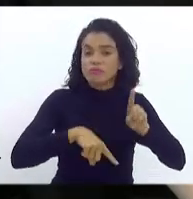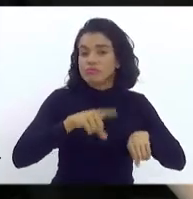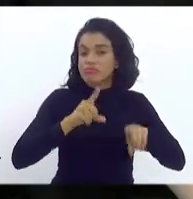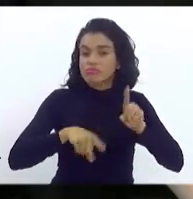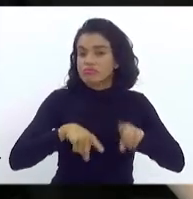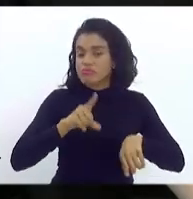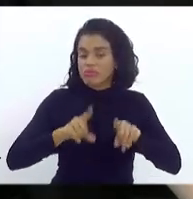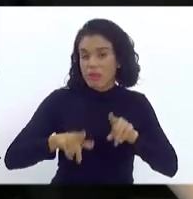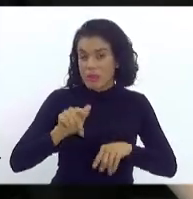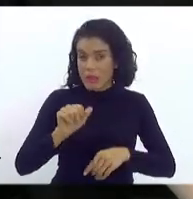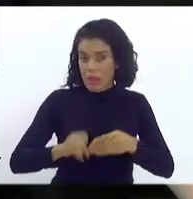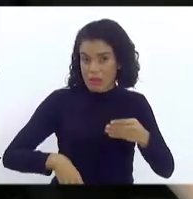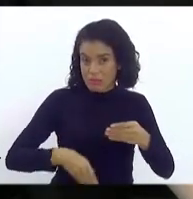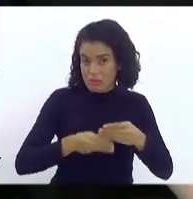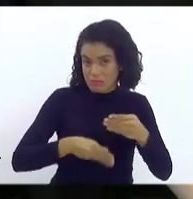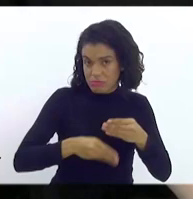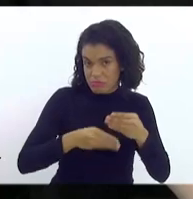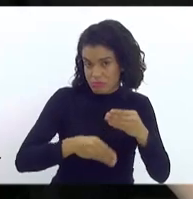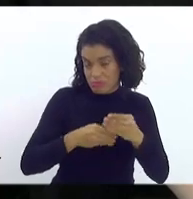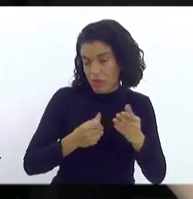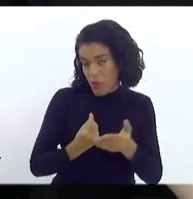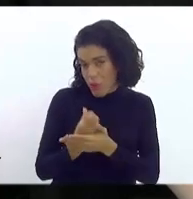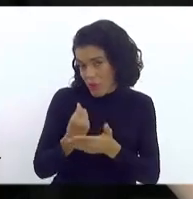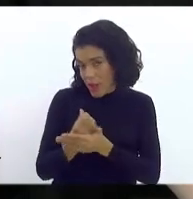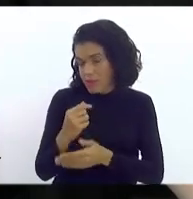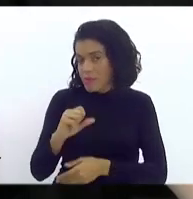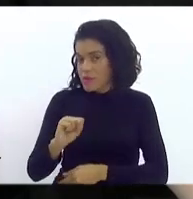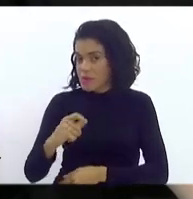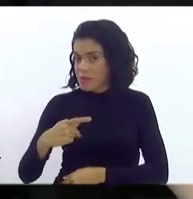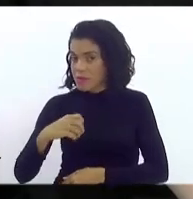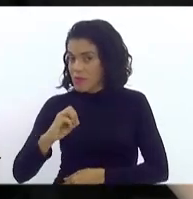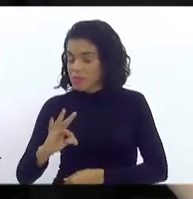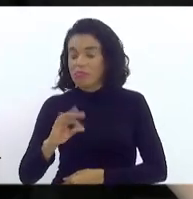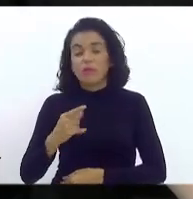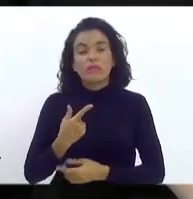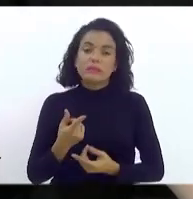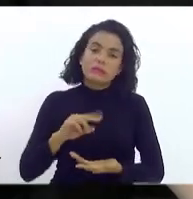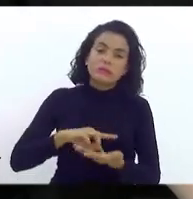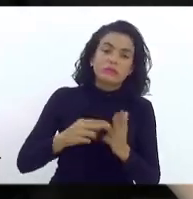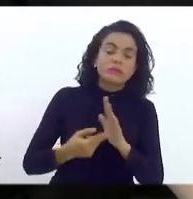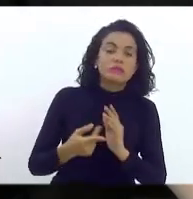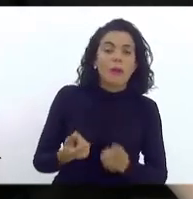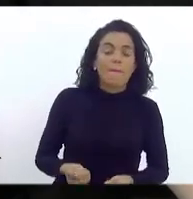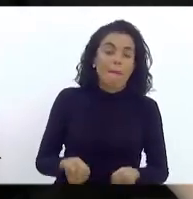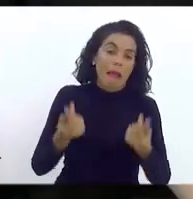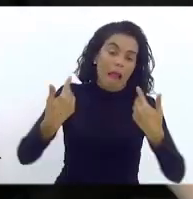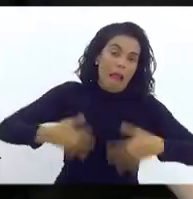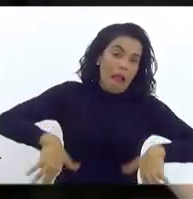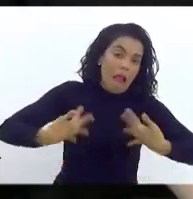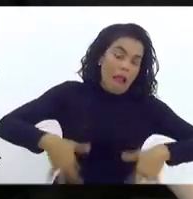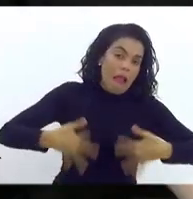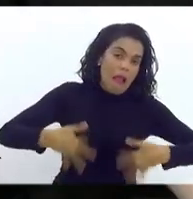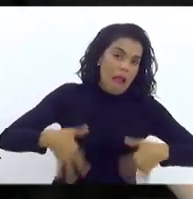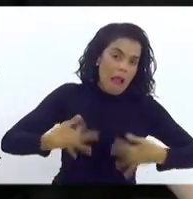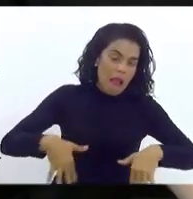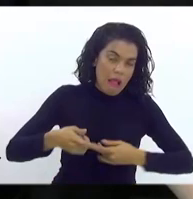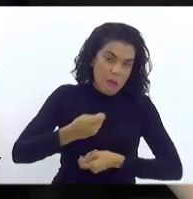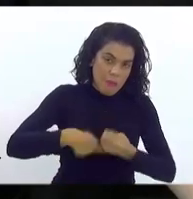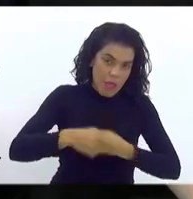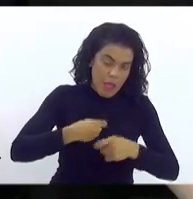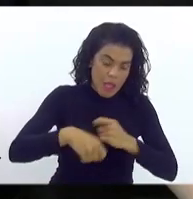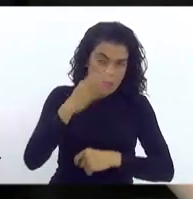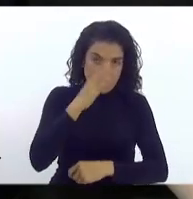gás adicional que fosse comprado, os spots comprados. Isso encareceu o mercado brasileiro. É, no caso do